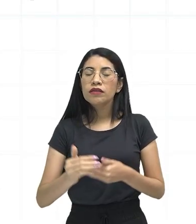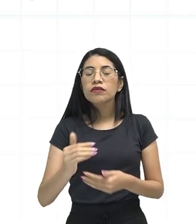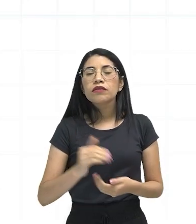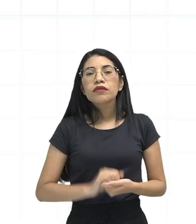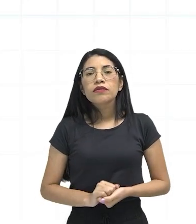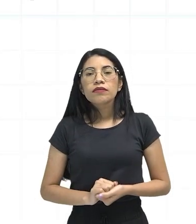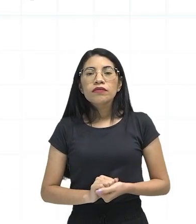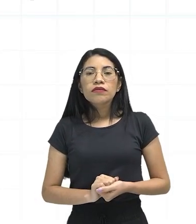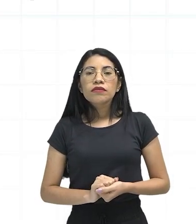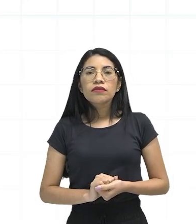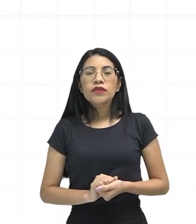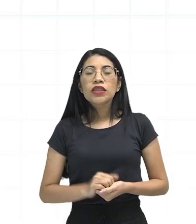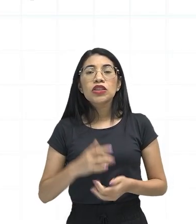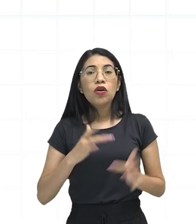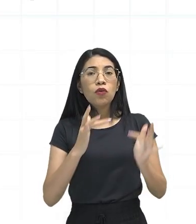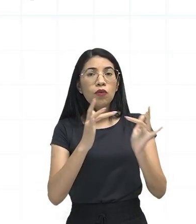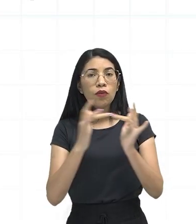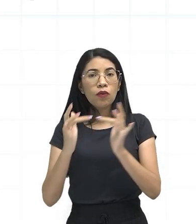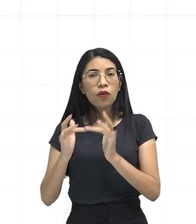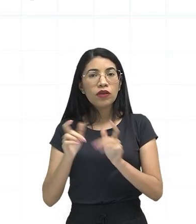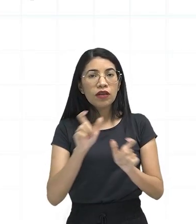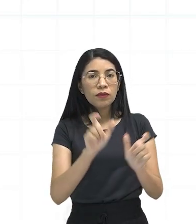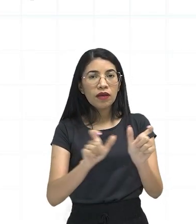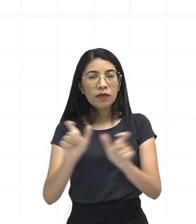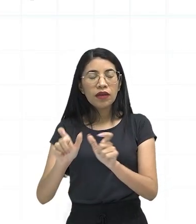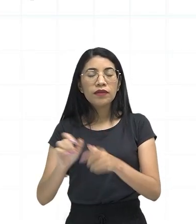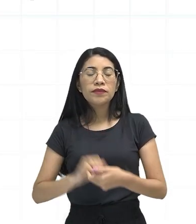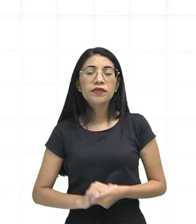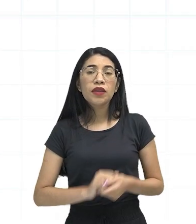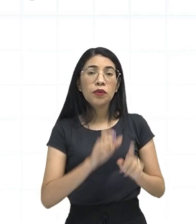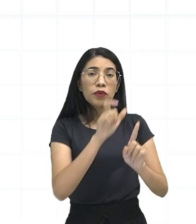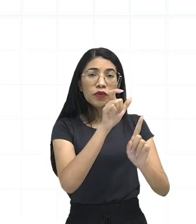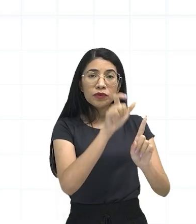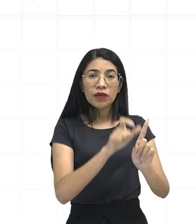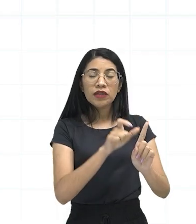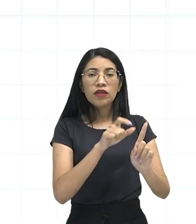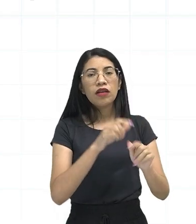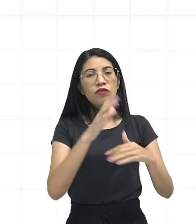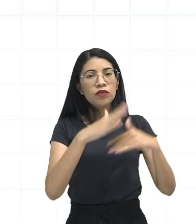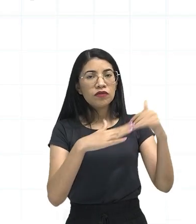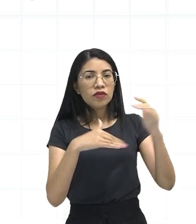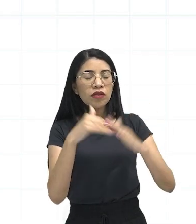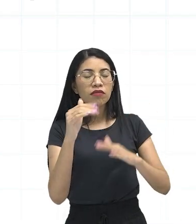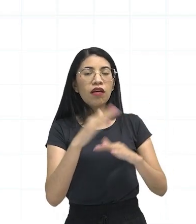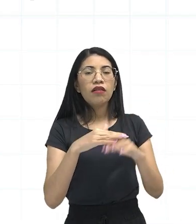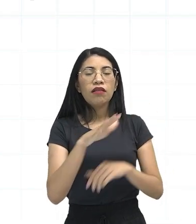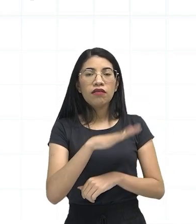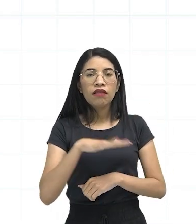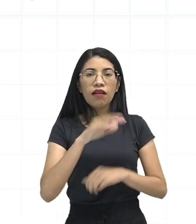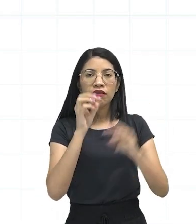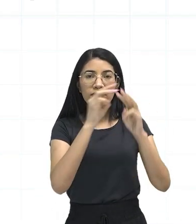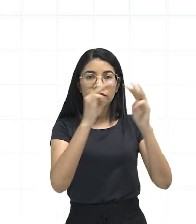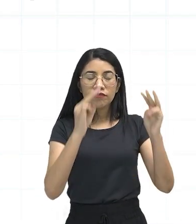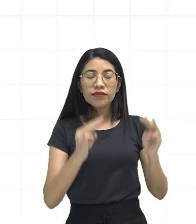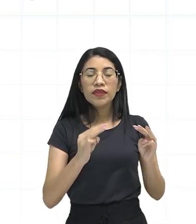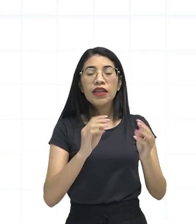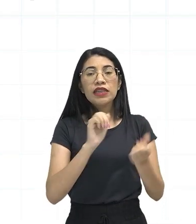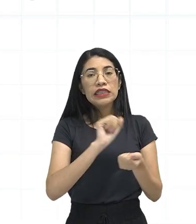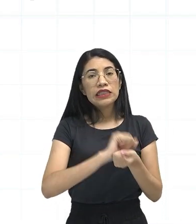história, a partir do contato com o público, as personagens, né, ou seja, os profissionais que ali trabalhavam,